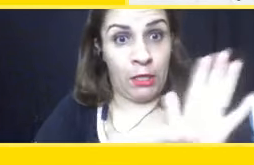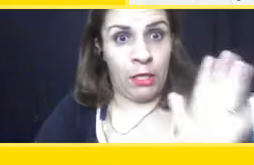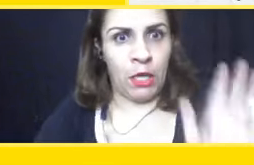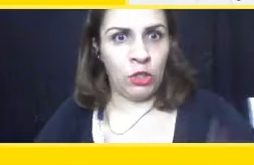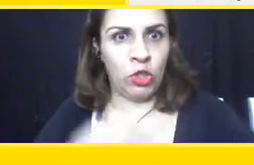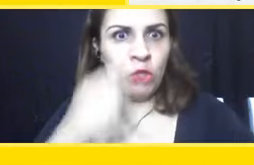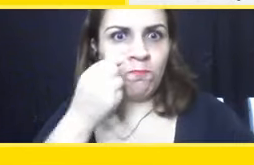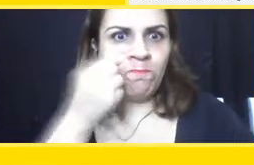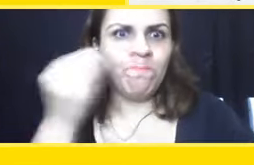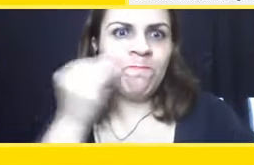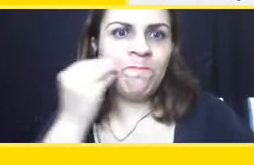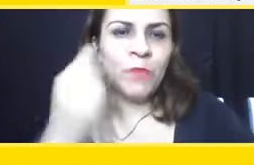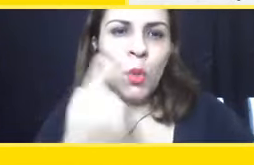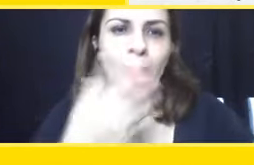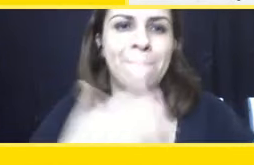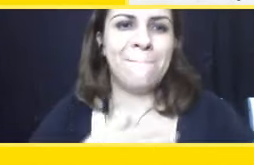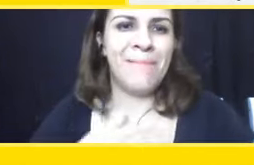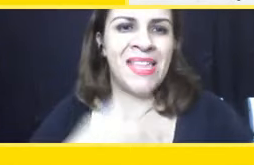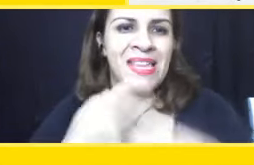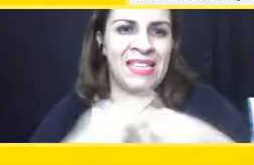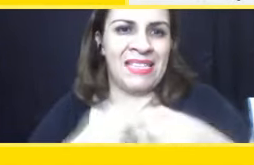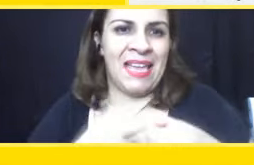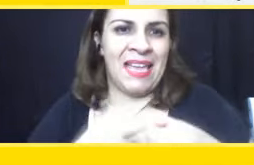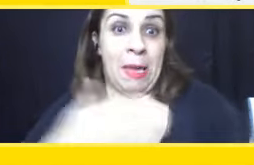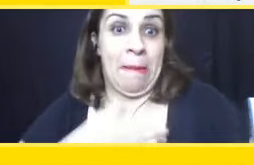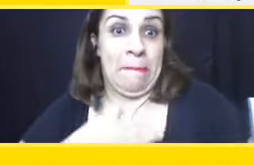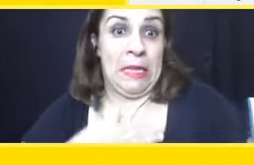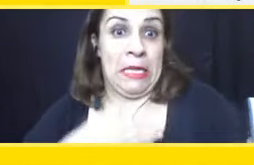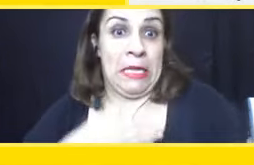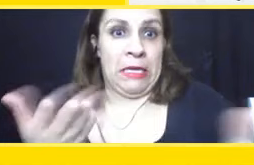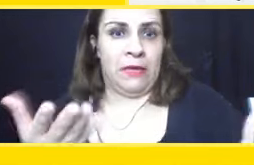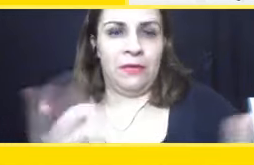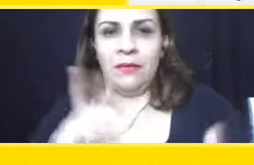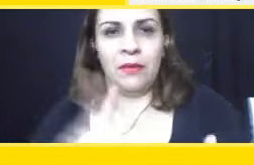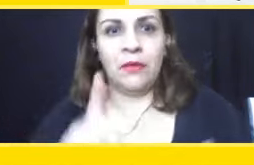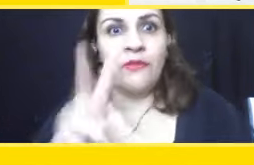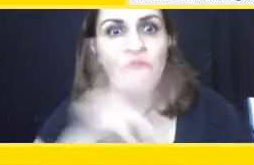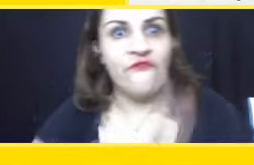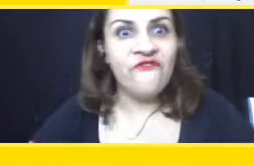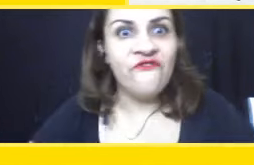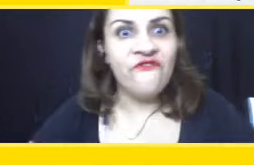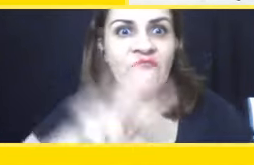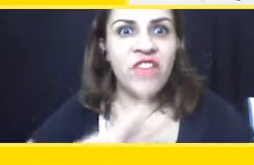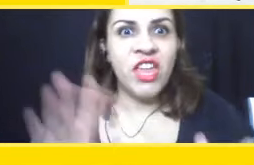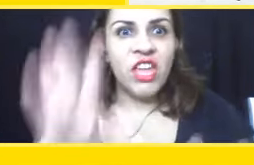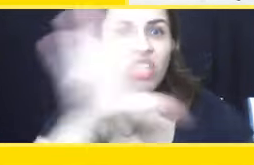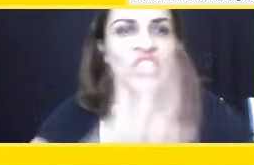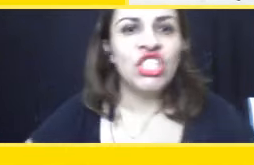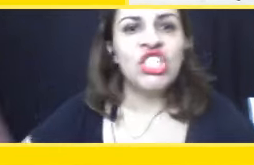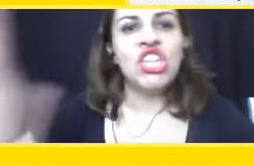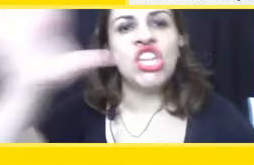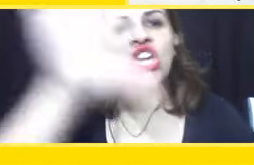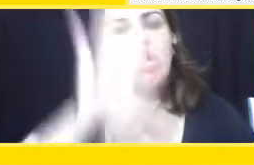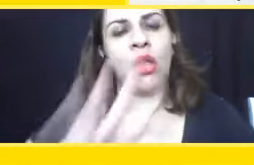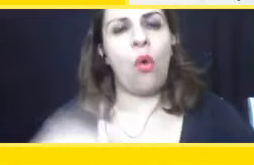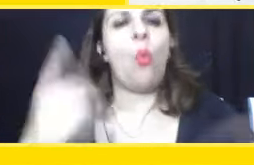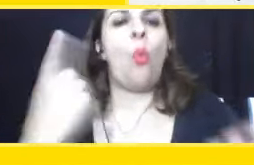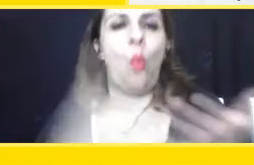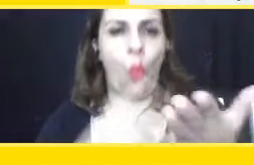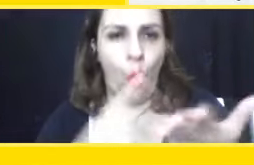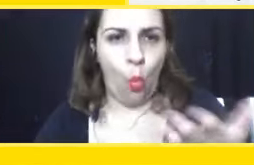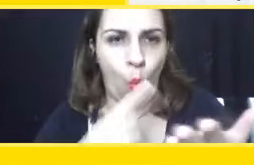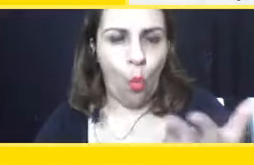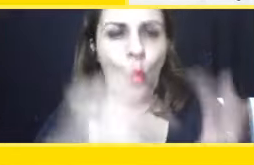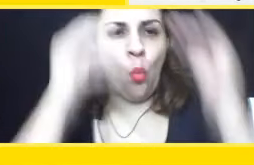certo? Um panorama, a gente precisa ver um panorama geral. Panorama geral tem que ser cumprido, tem que ser